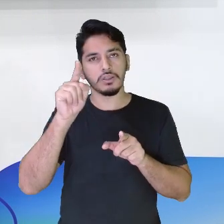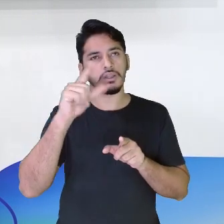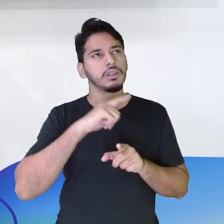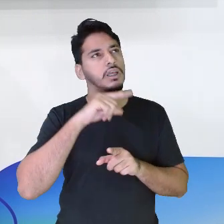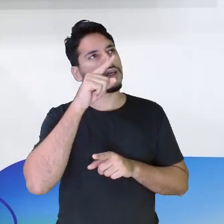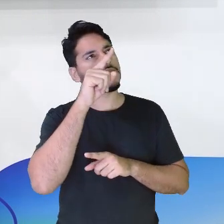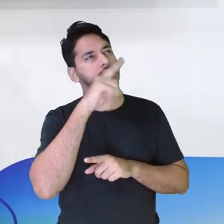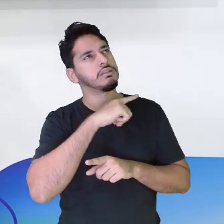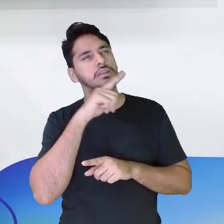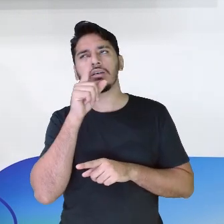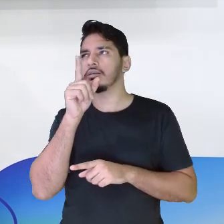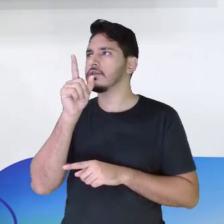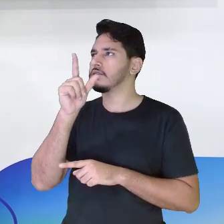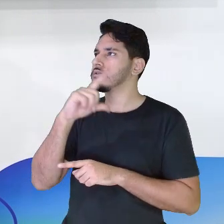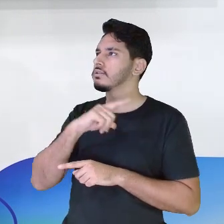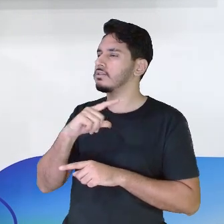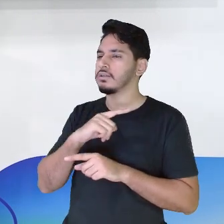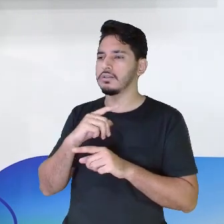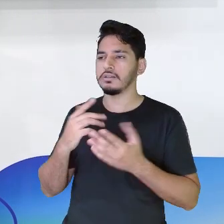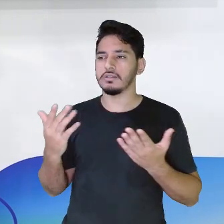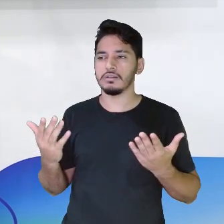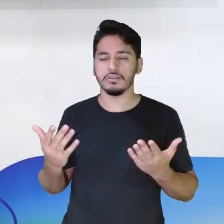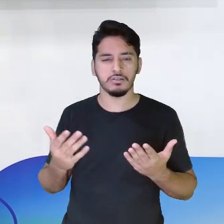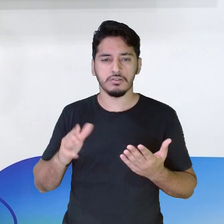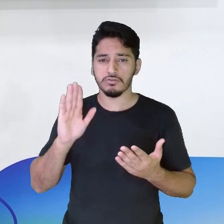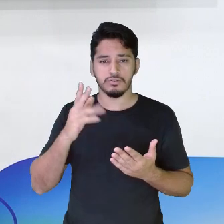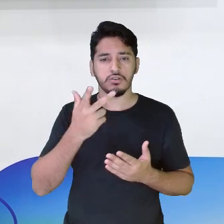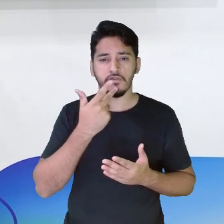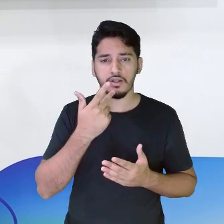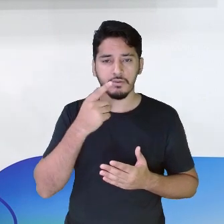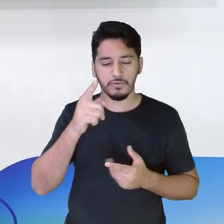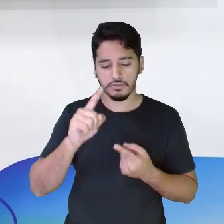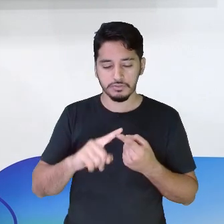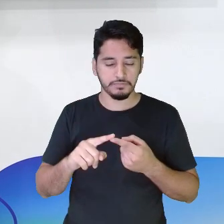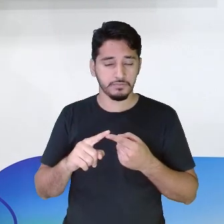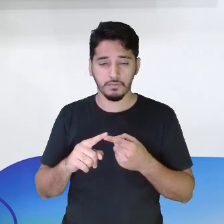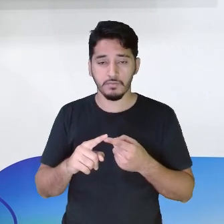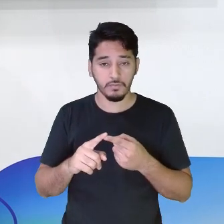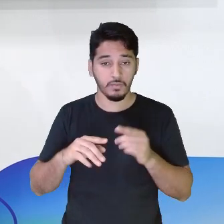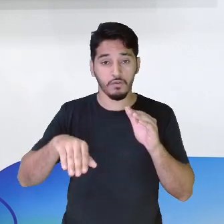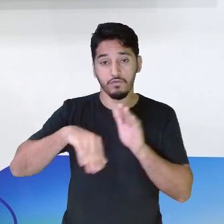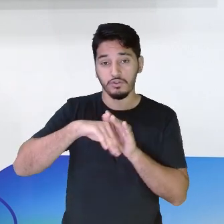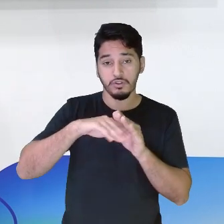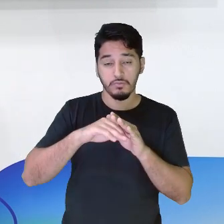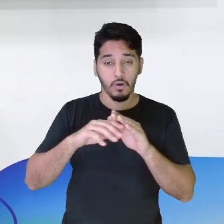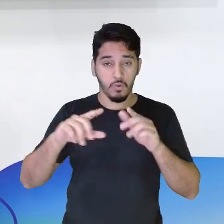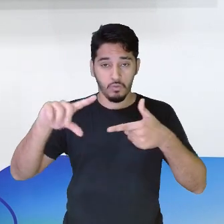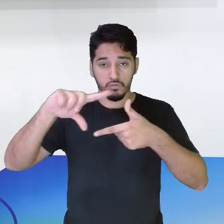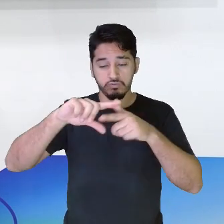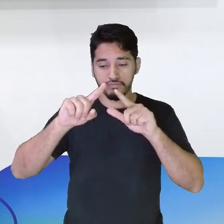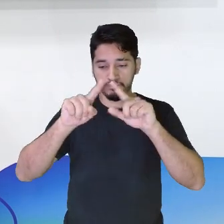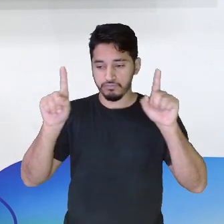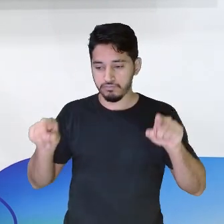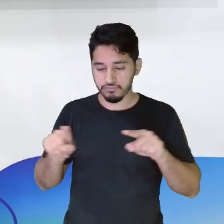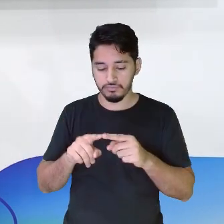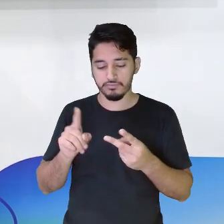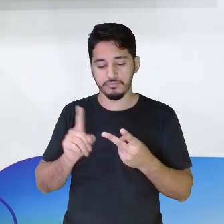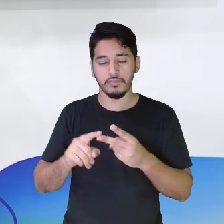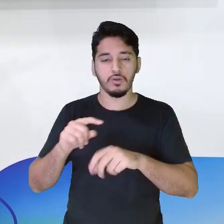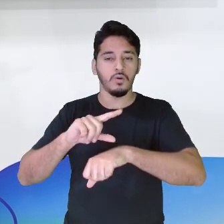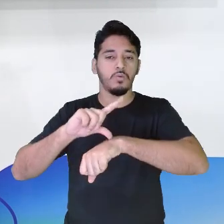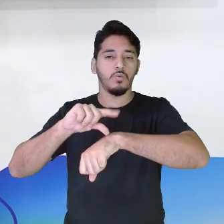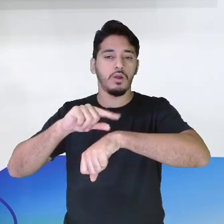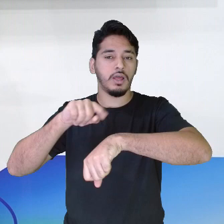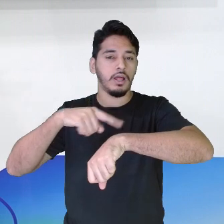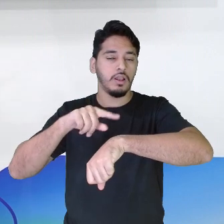nossa rotina, no nosso dia a dia. Aqui eu já citei o campo de futebol, eu já citei a questão do relógio,